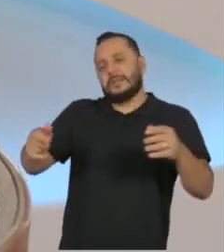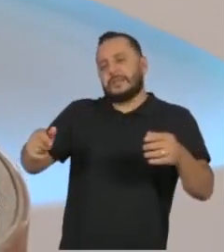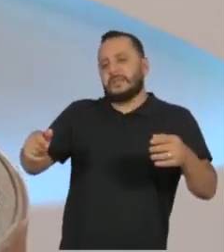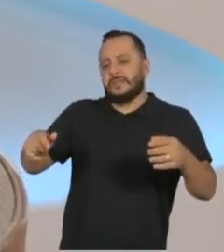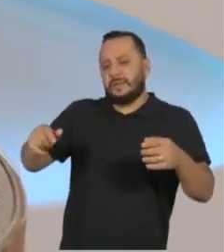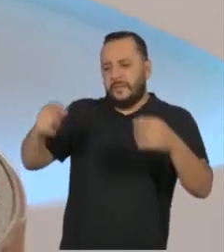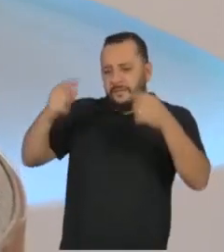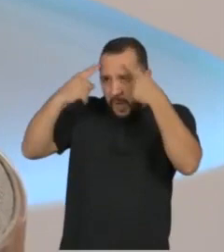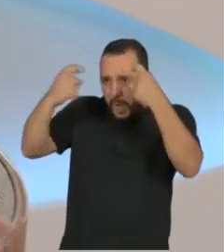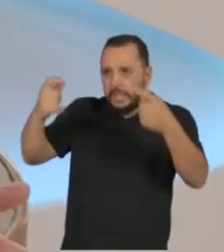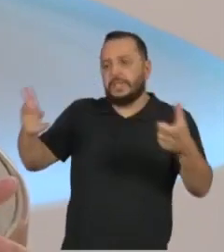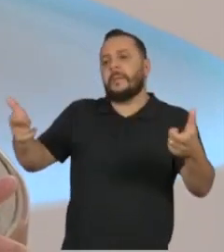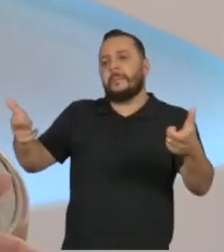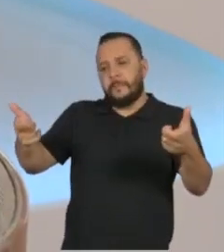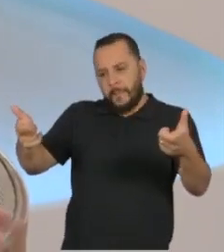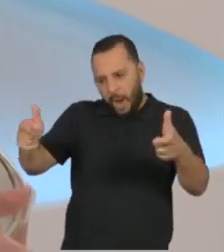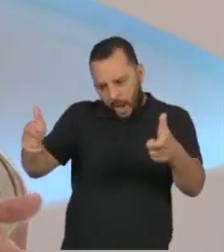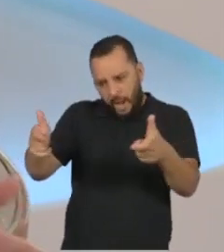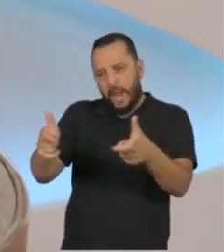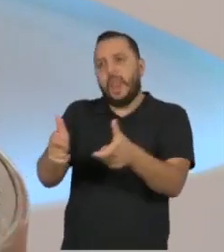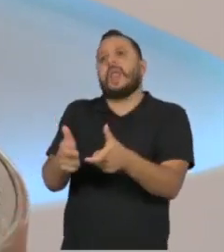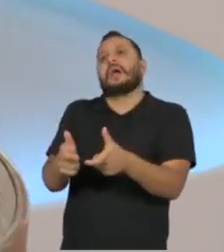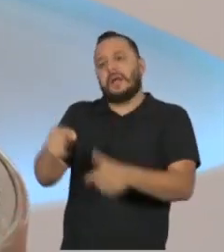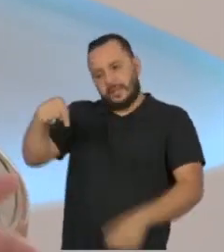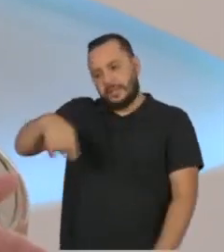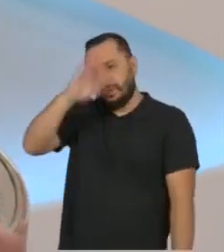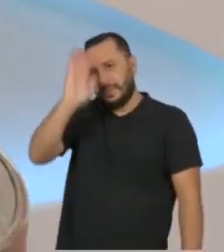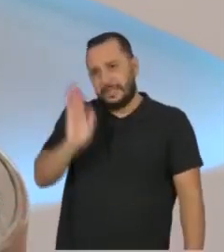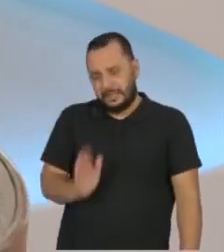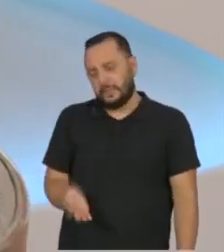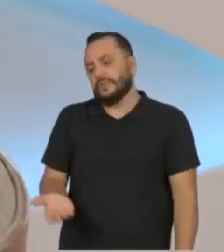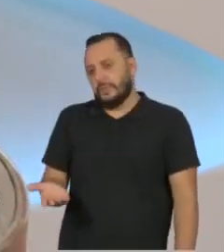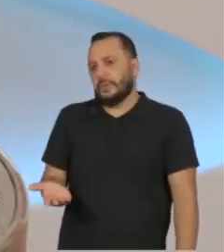históricos do número dos principais crimes, como